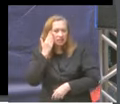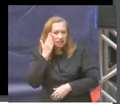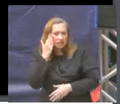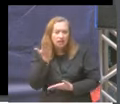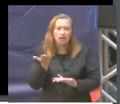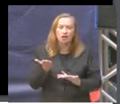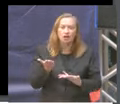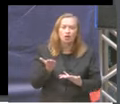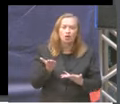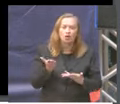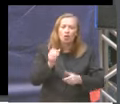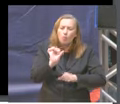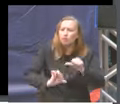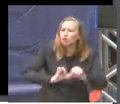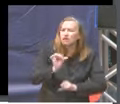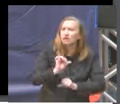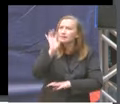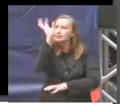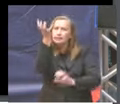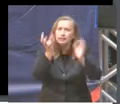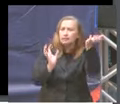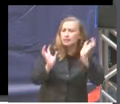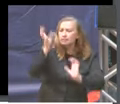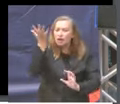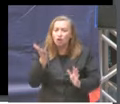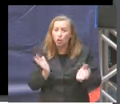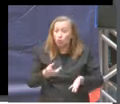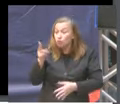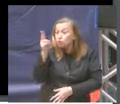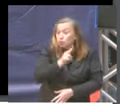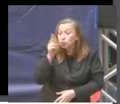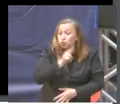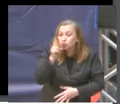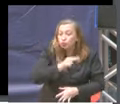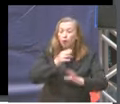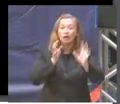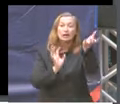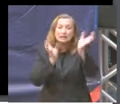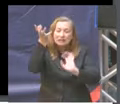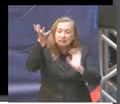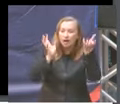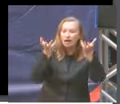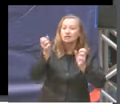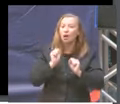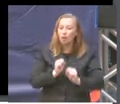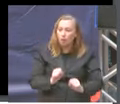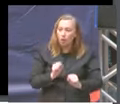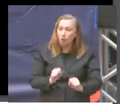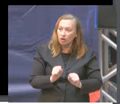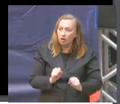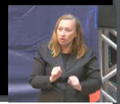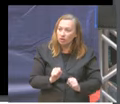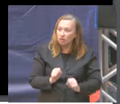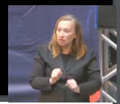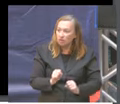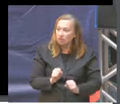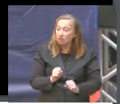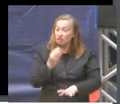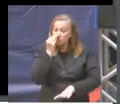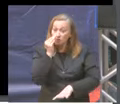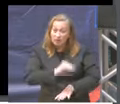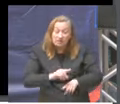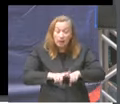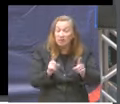ser mudanças climáticas, hoje a gente tem uma emergência climática, você pode ser o maior negacionista, mas o que está